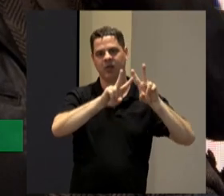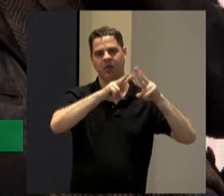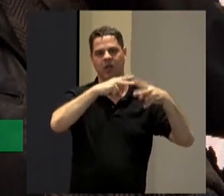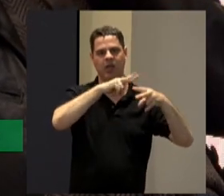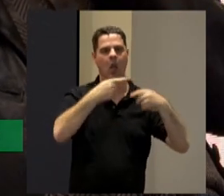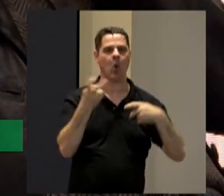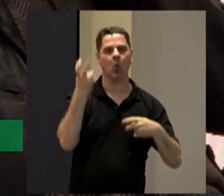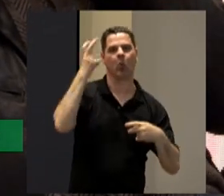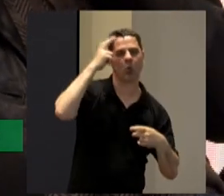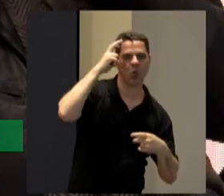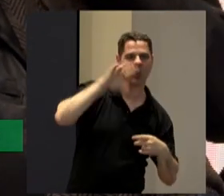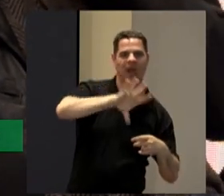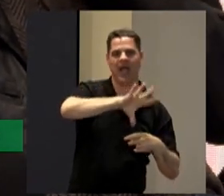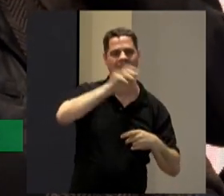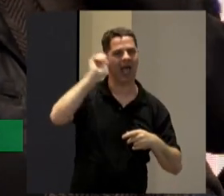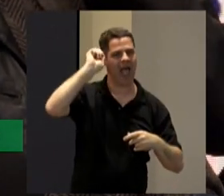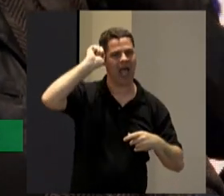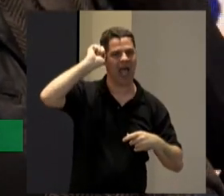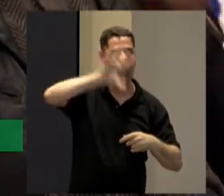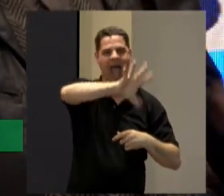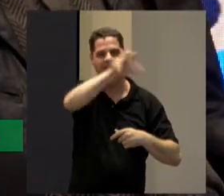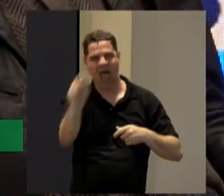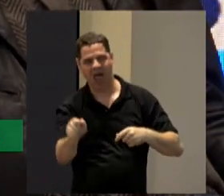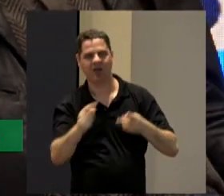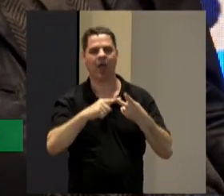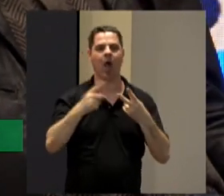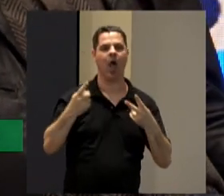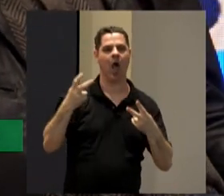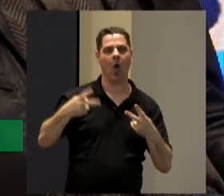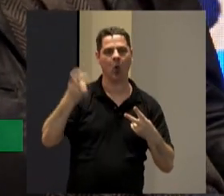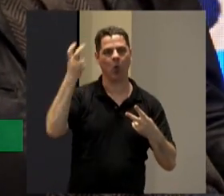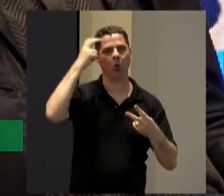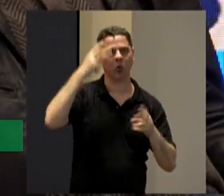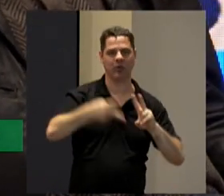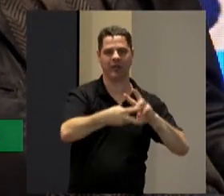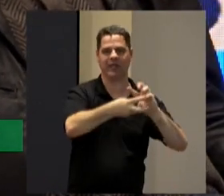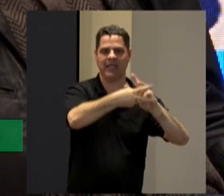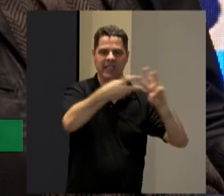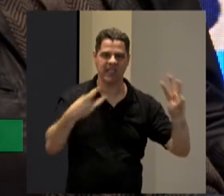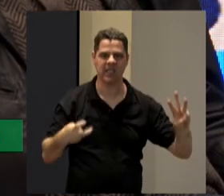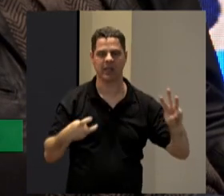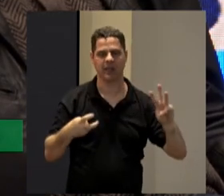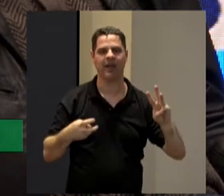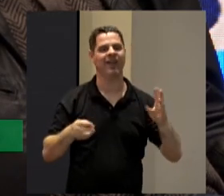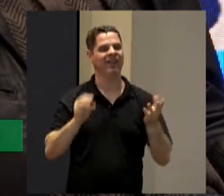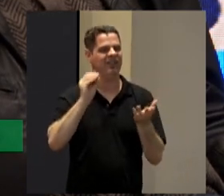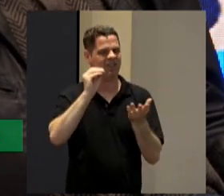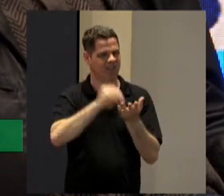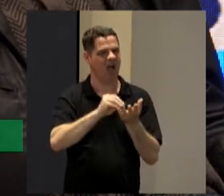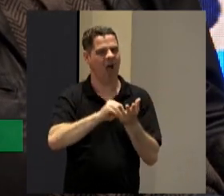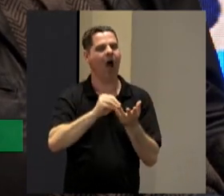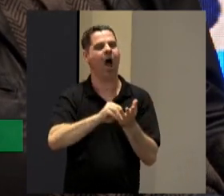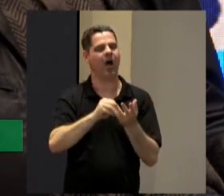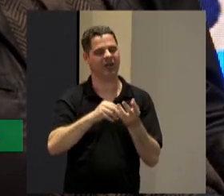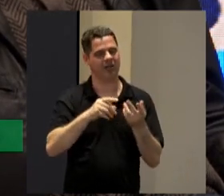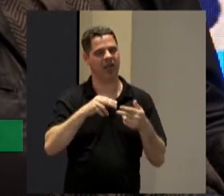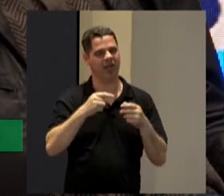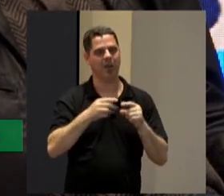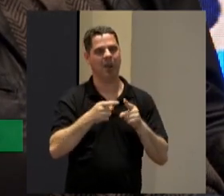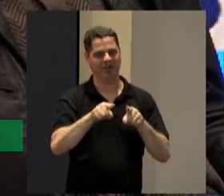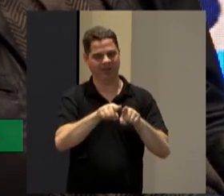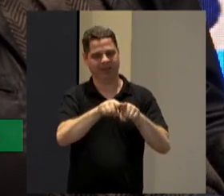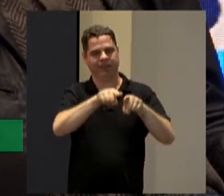cultura indígena. Então, eu sei que nós ainda estamos longe do ideal. Muitas vezes nós temos que brigar, nós temos